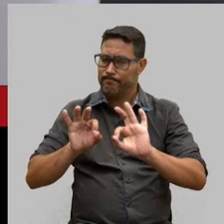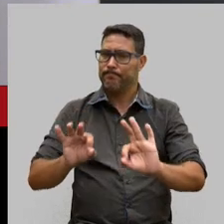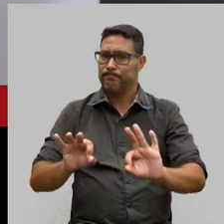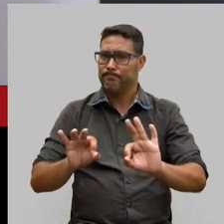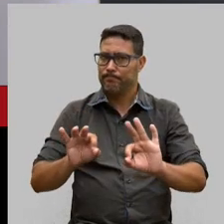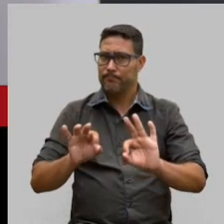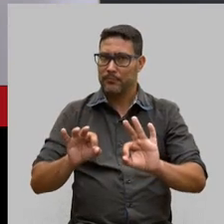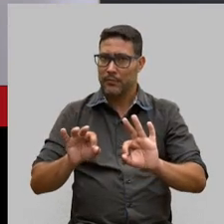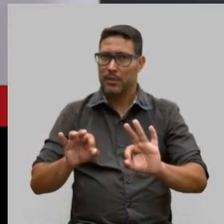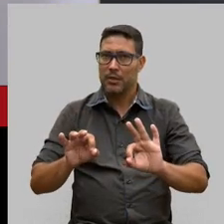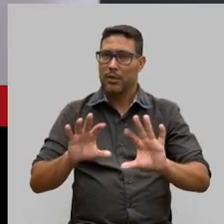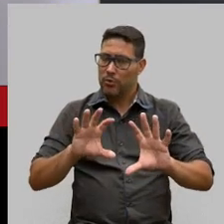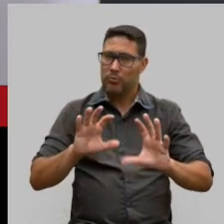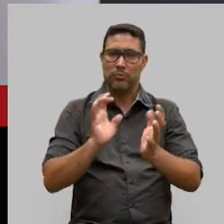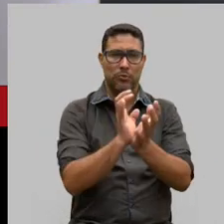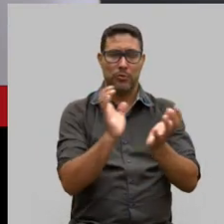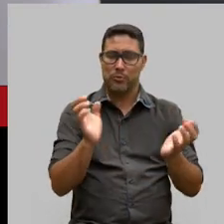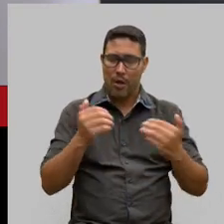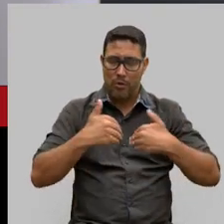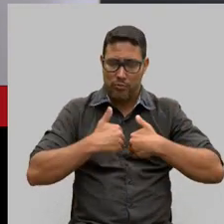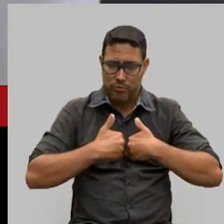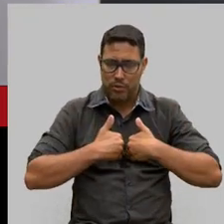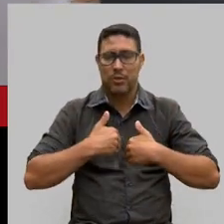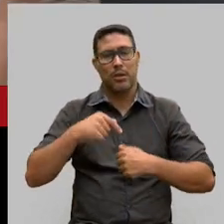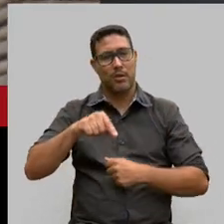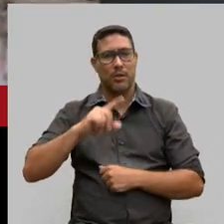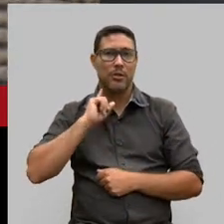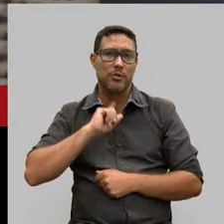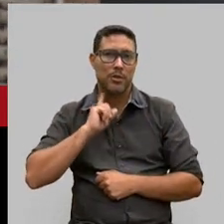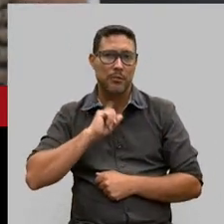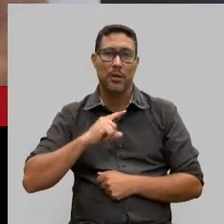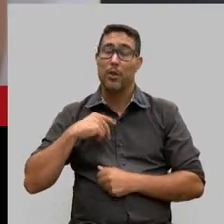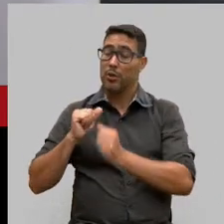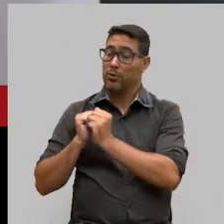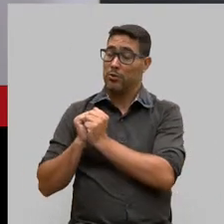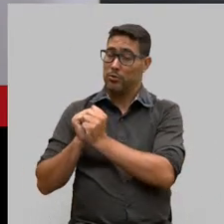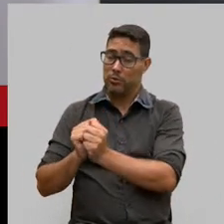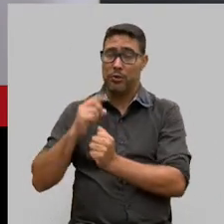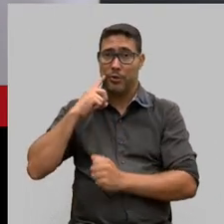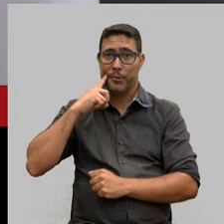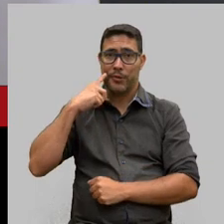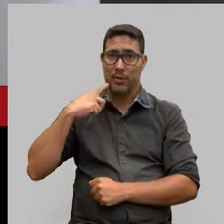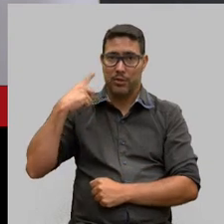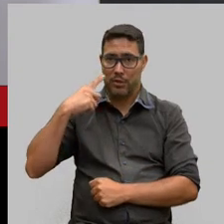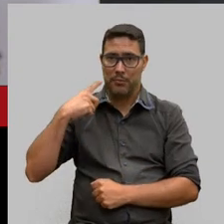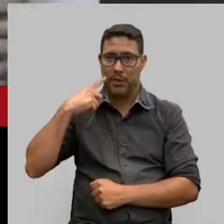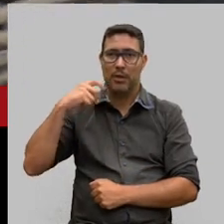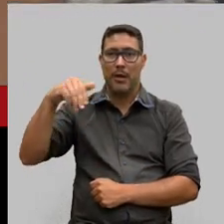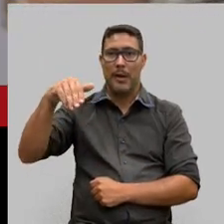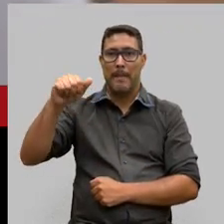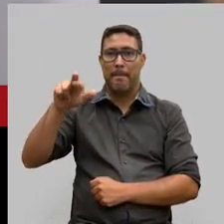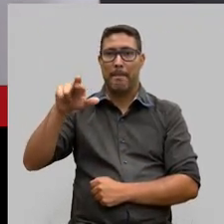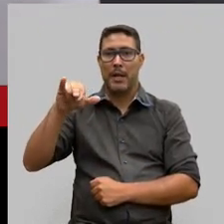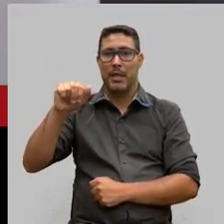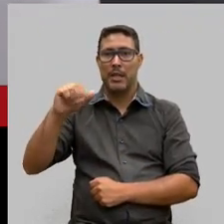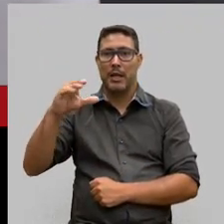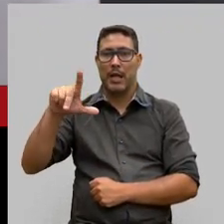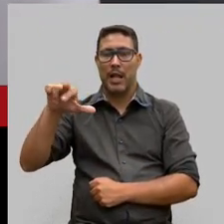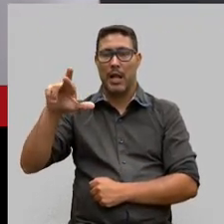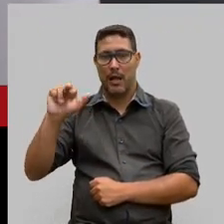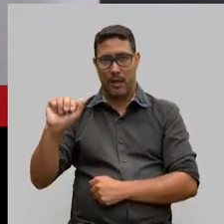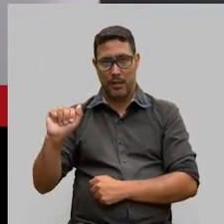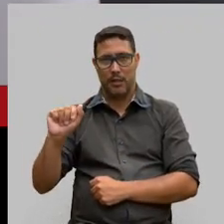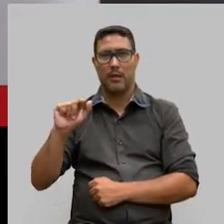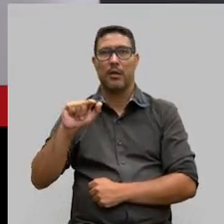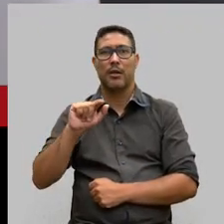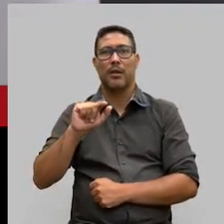nossos autistas de Minas Gerais ao lado de deputada Eh Maria Clara Eh Maria